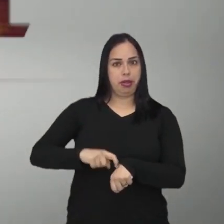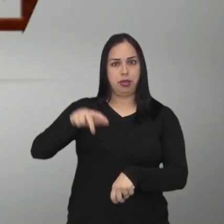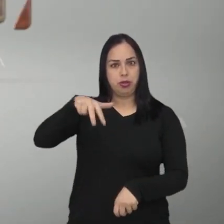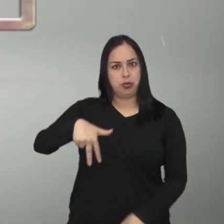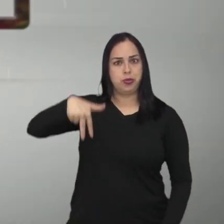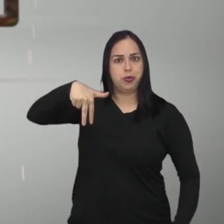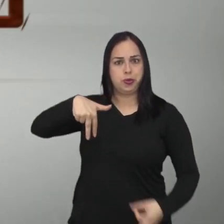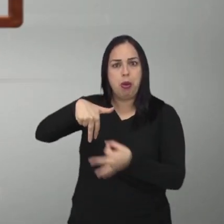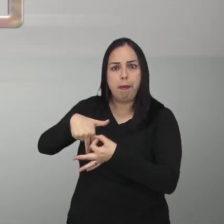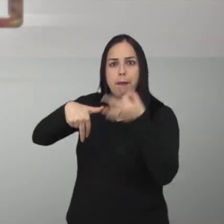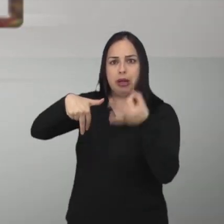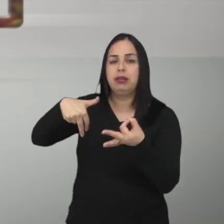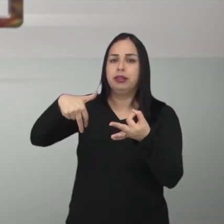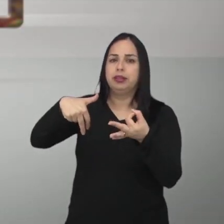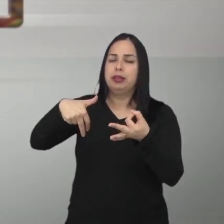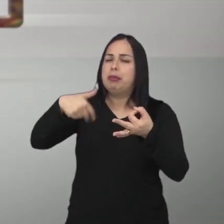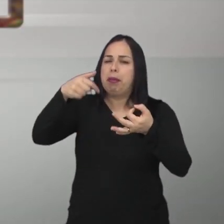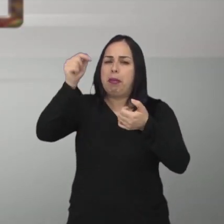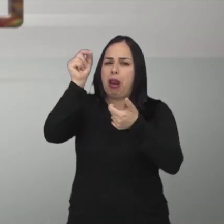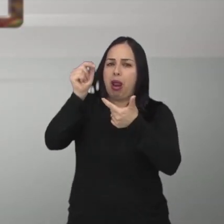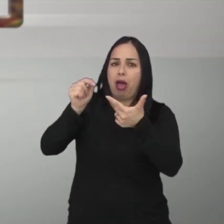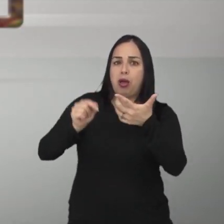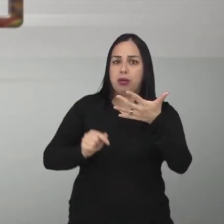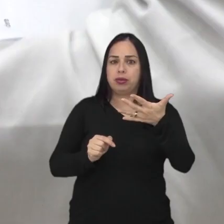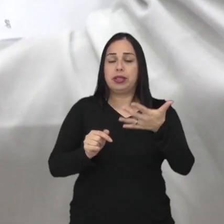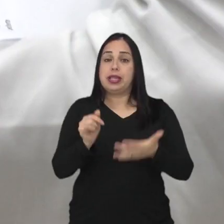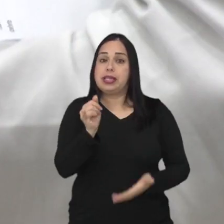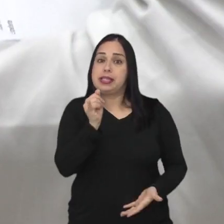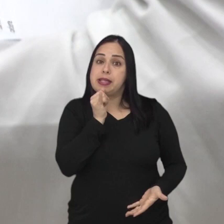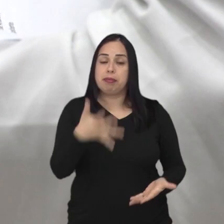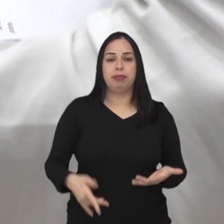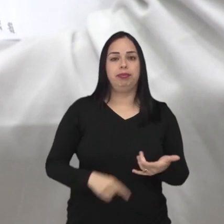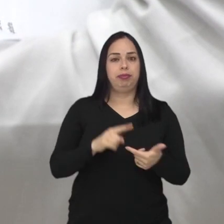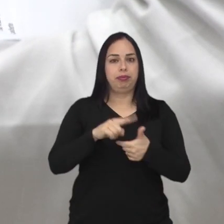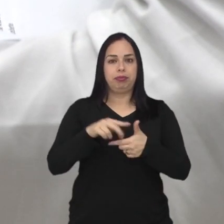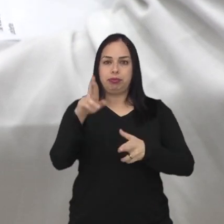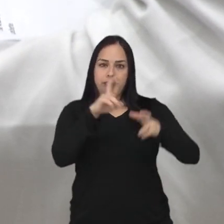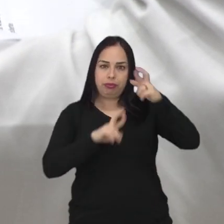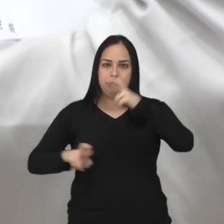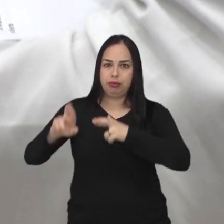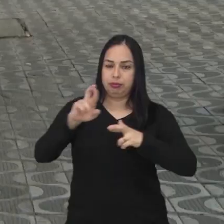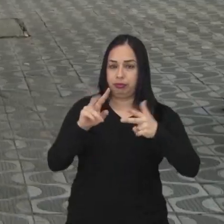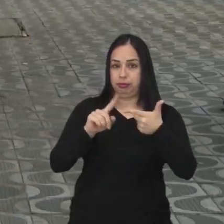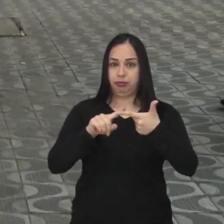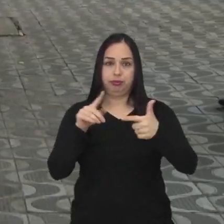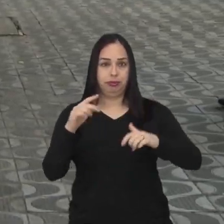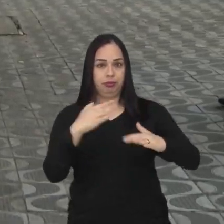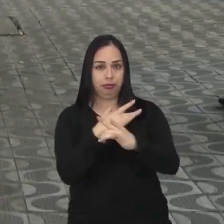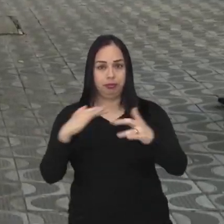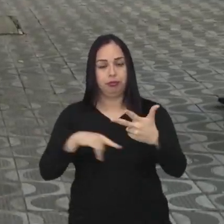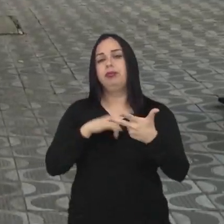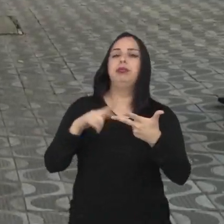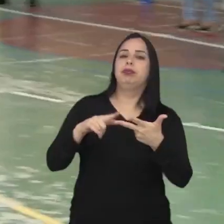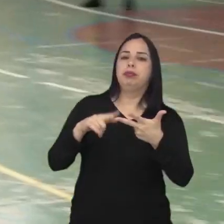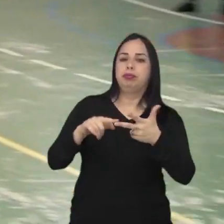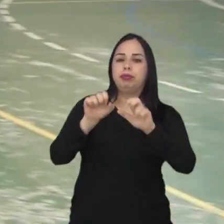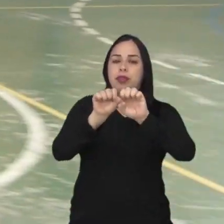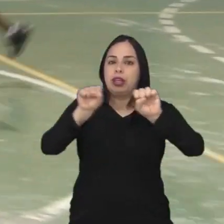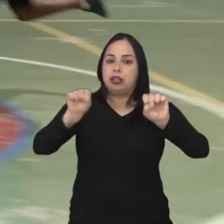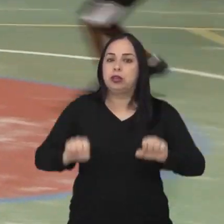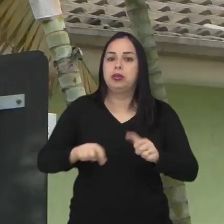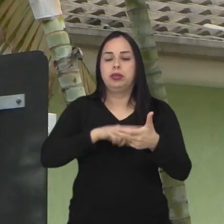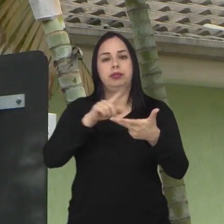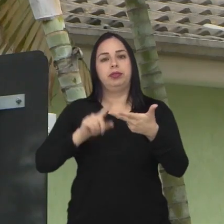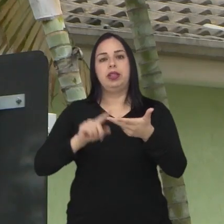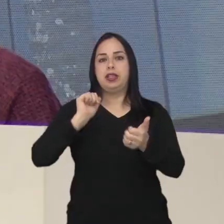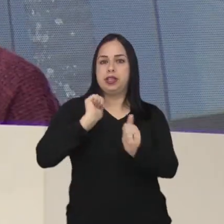os vereadores foram à tribuna para debater uma série de assuntos como fiscalização, mobilidade, infraestrutura, emprego,